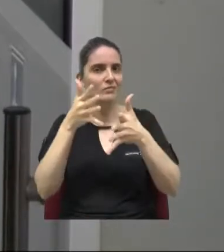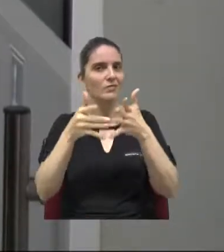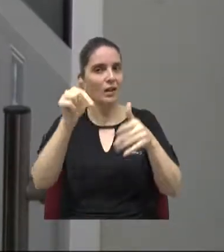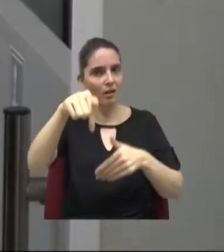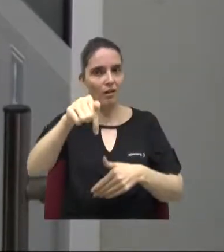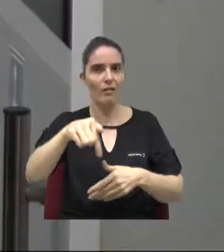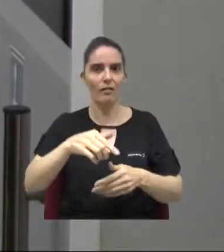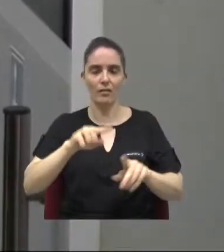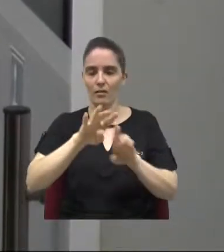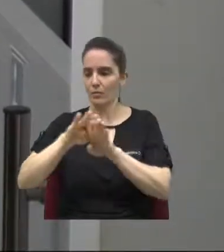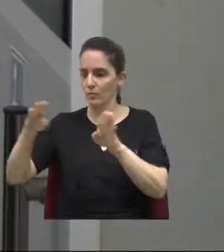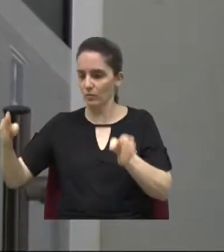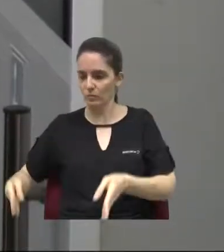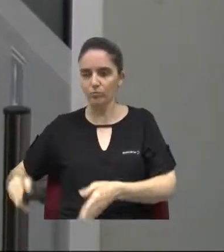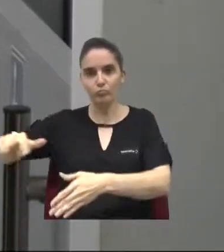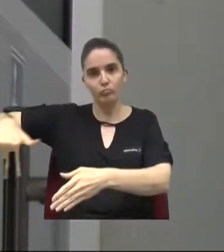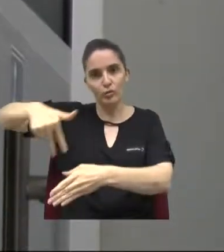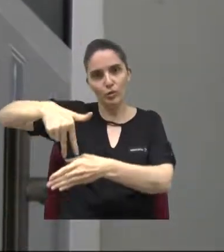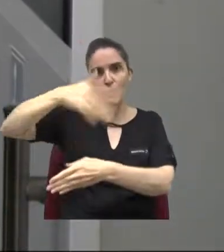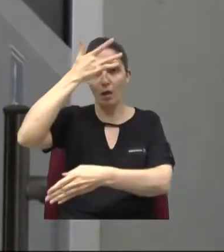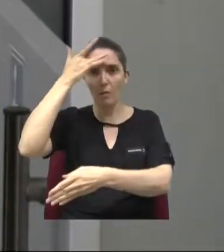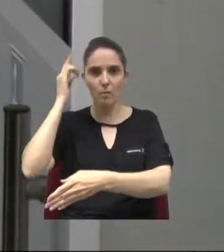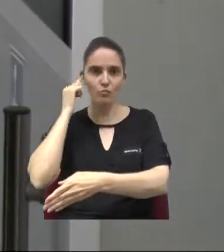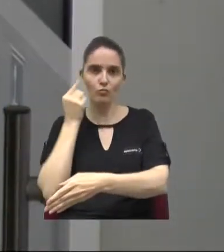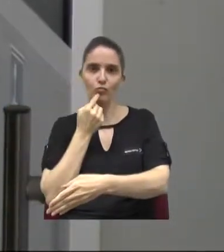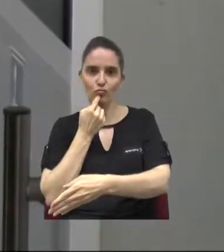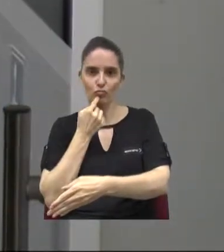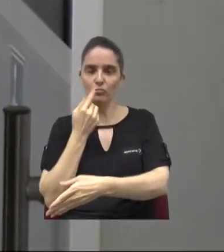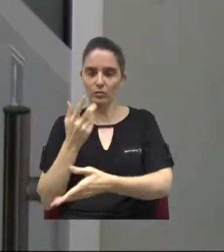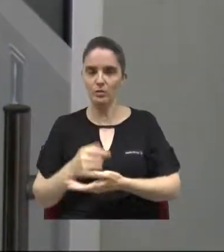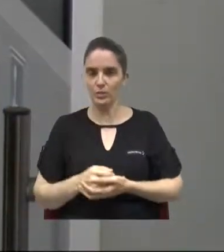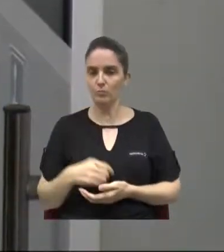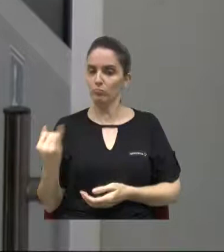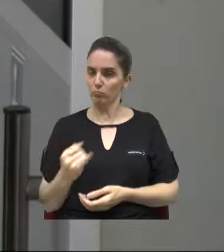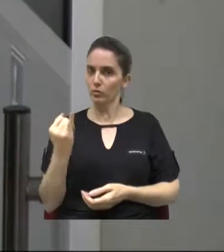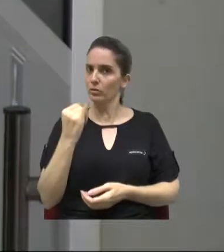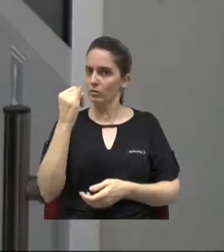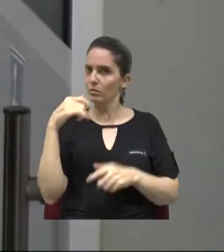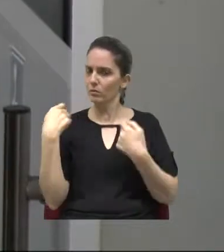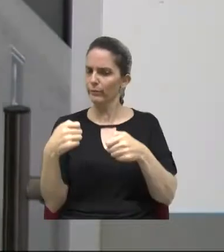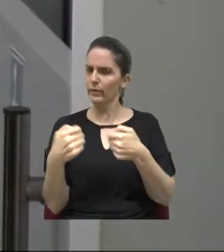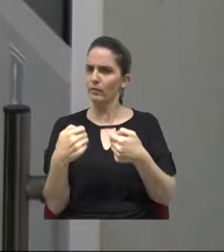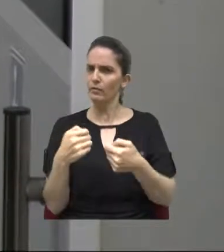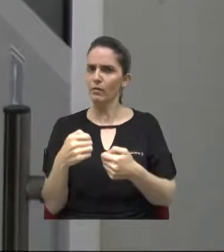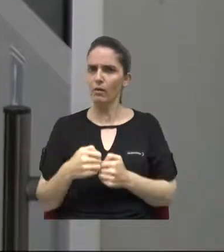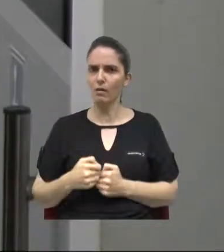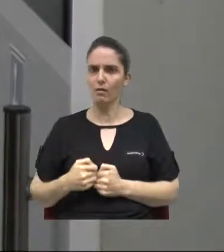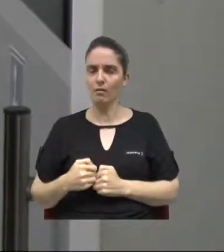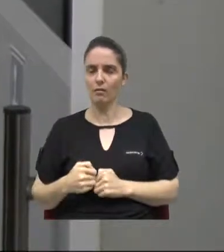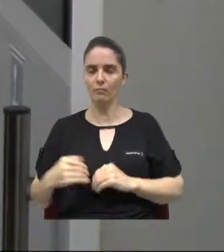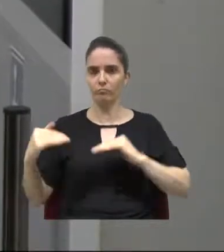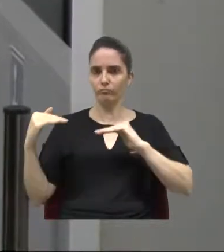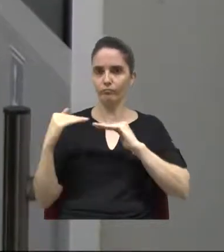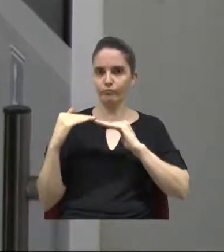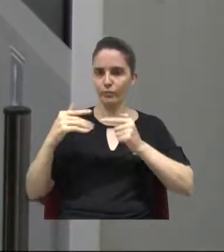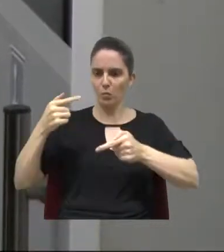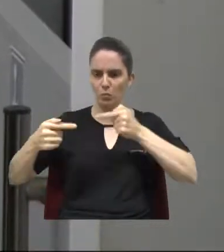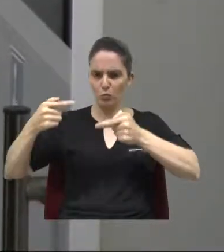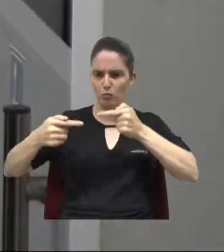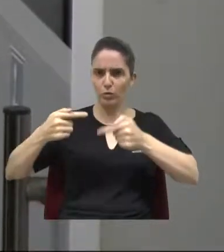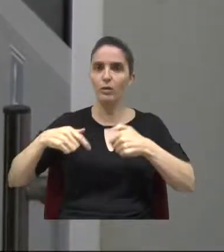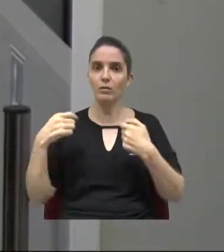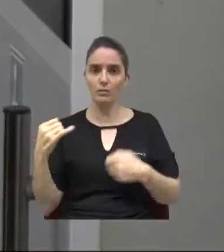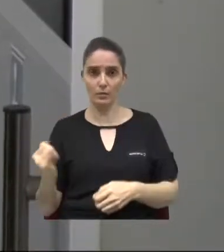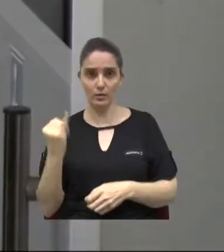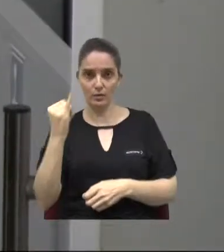usou a tribuna, uma dessas pessoas. Então é muito importante esse assunto, muito importante esse debate, porque,